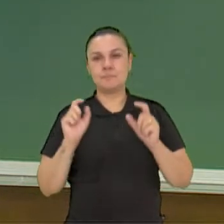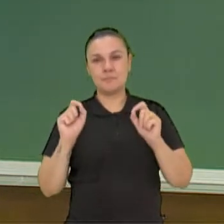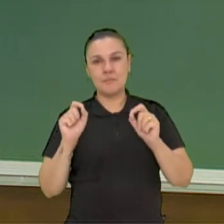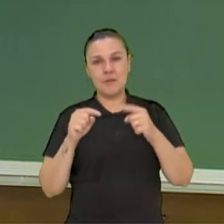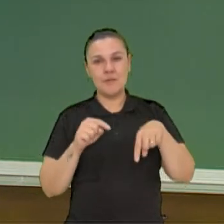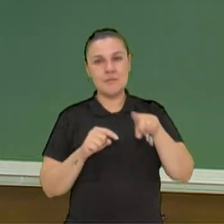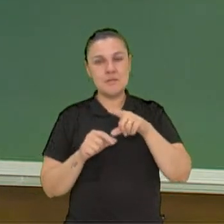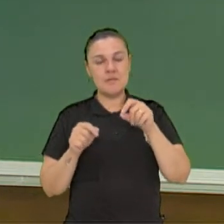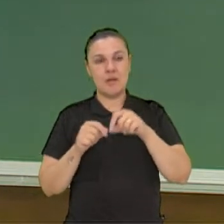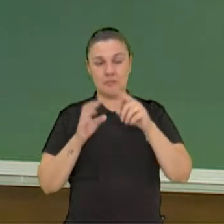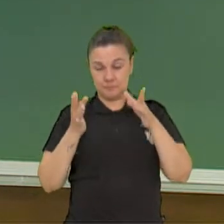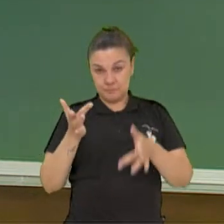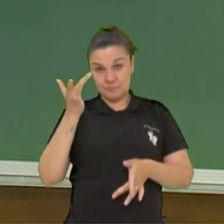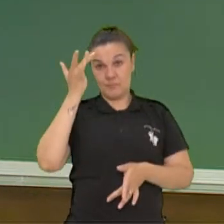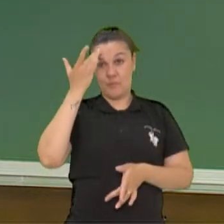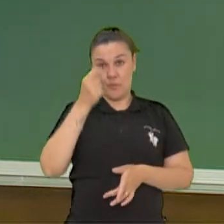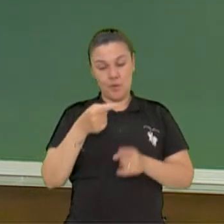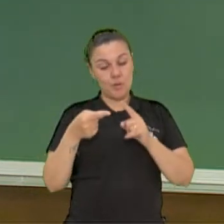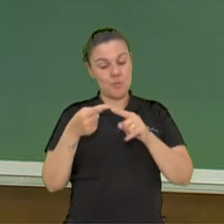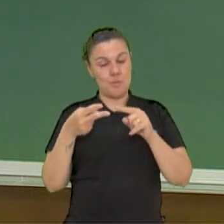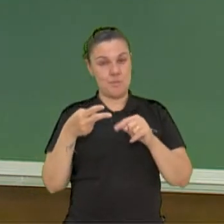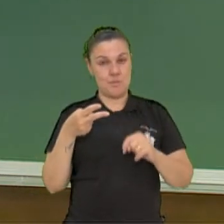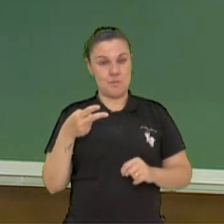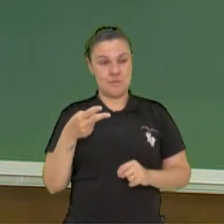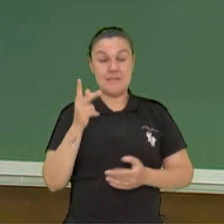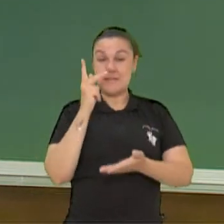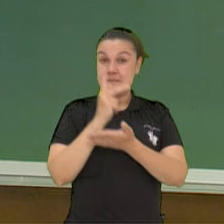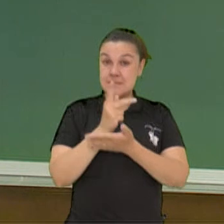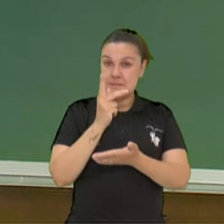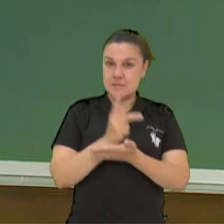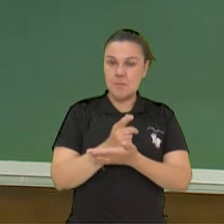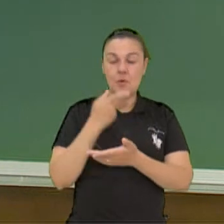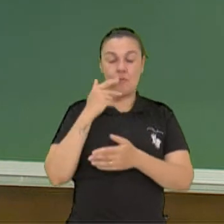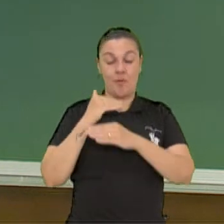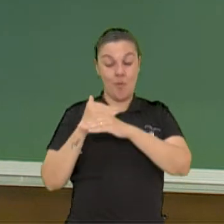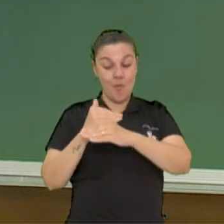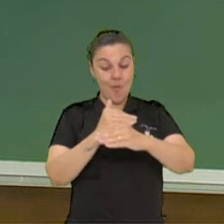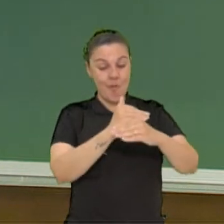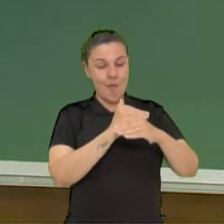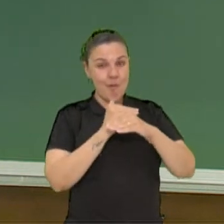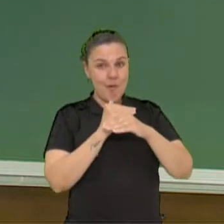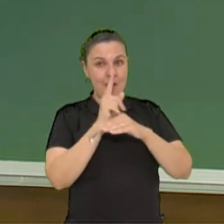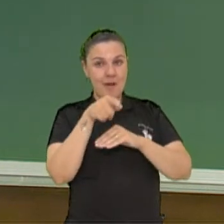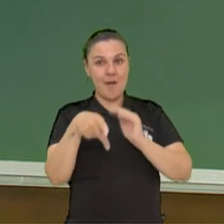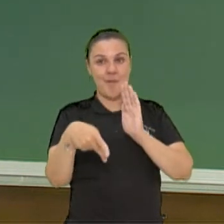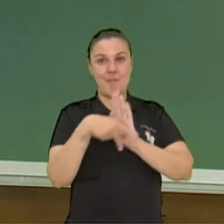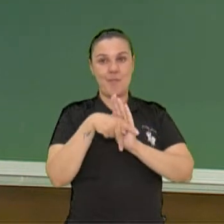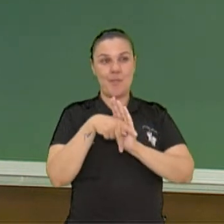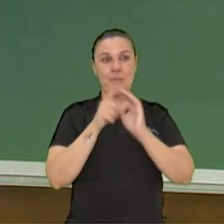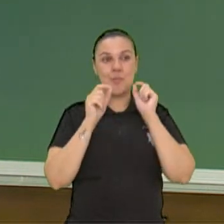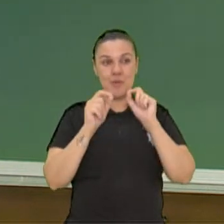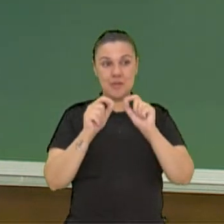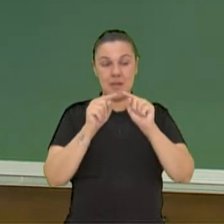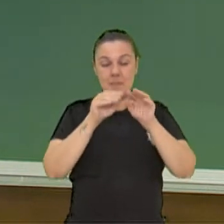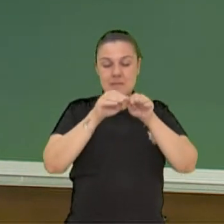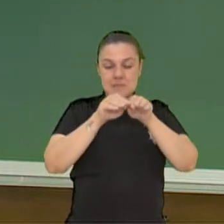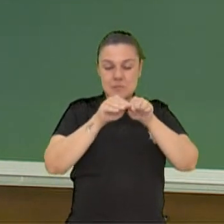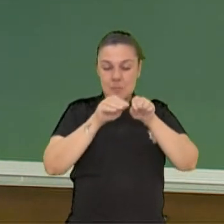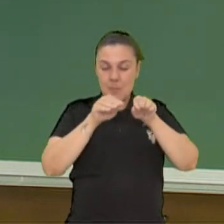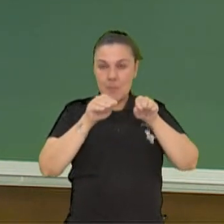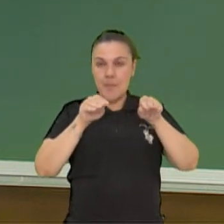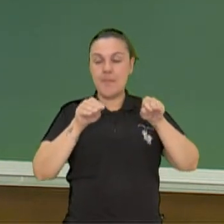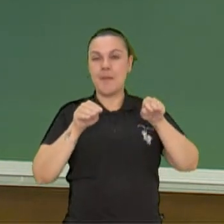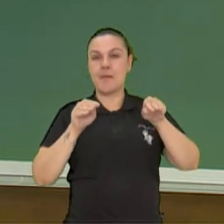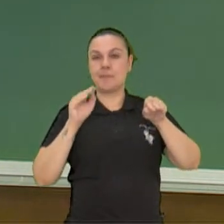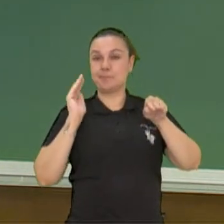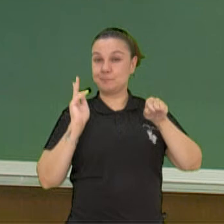padrão de aproximadamente 14 no atleta A. Esse processo, nós vamos repetir nos 3 atletas e aí